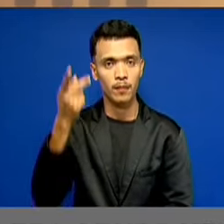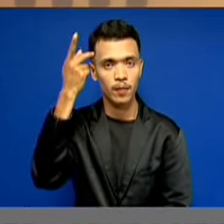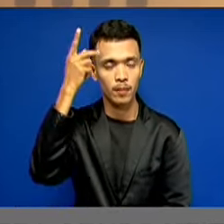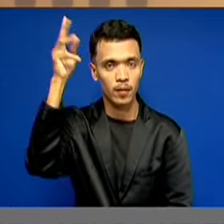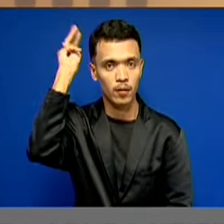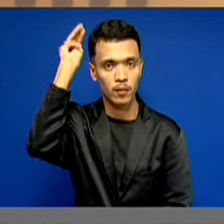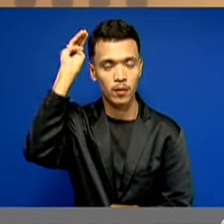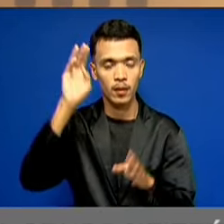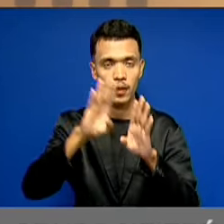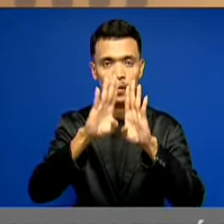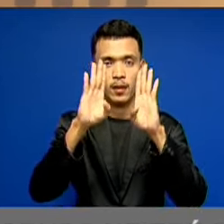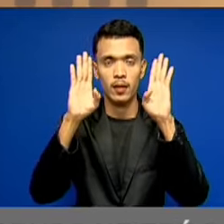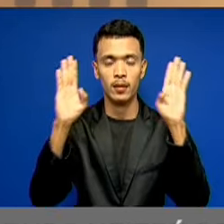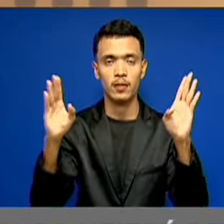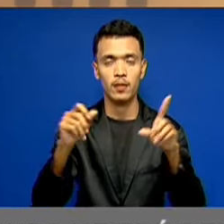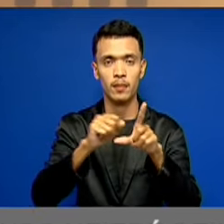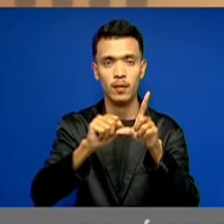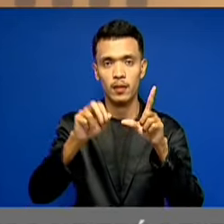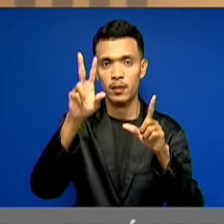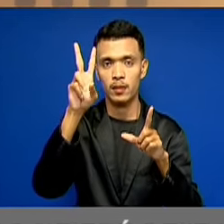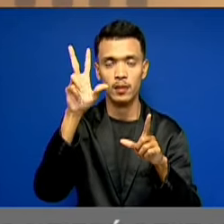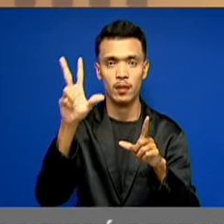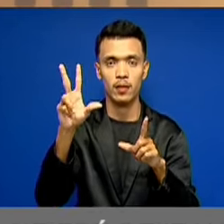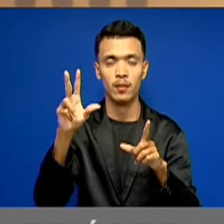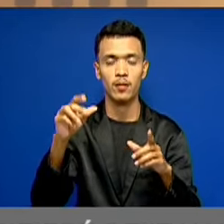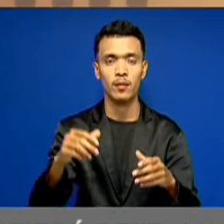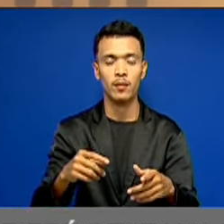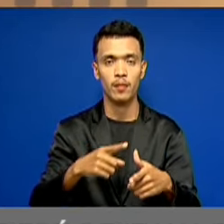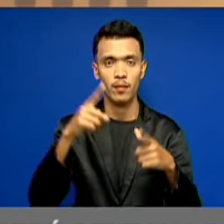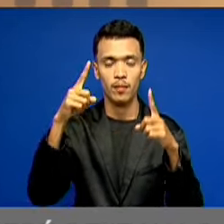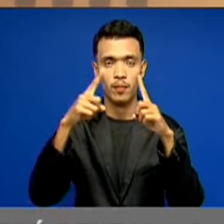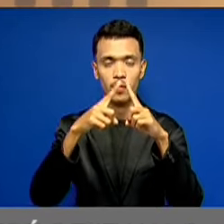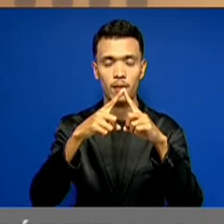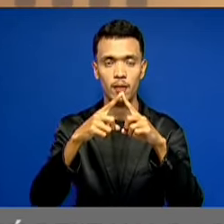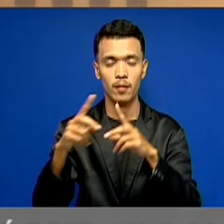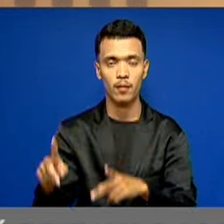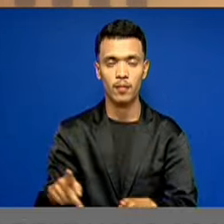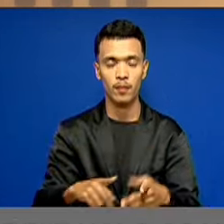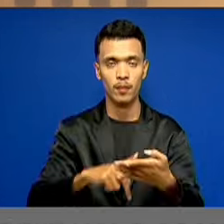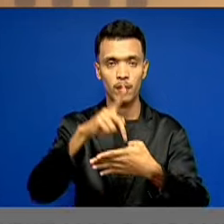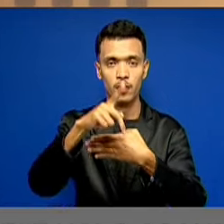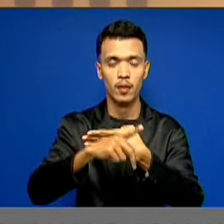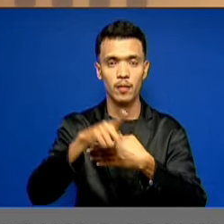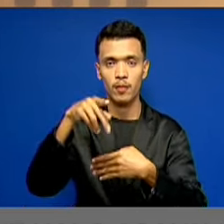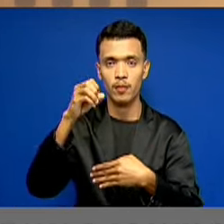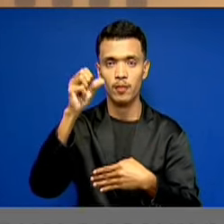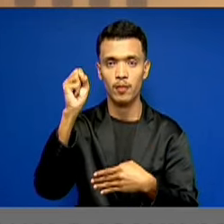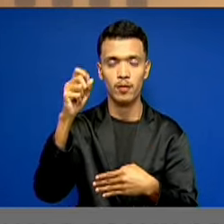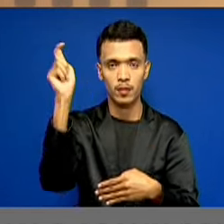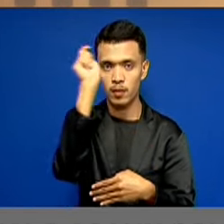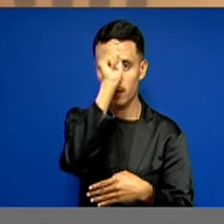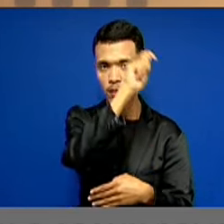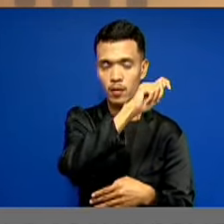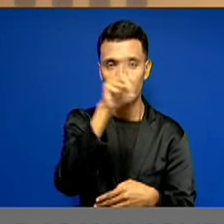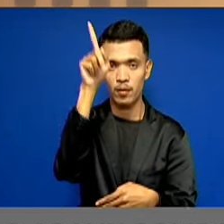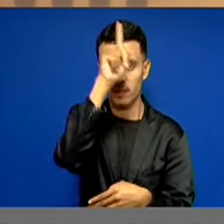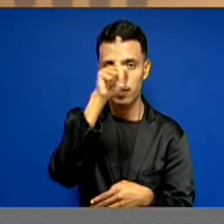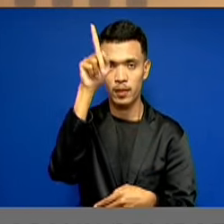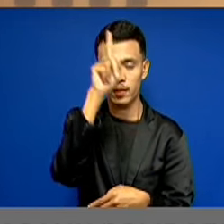Primeiro-ministro lança curso mestrado e relação pública para programa pós-graduação na pesquisa Universidade